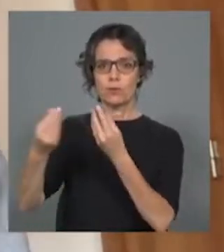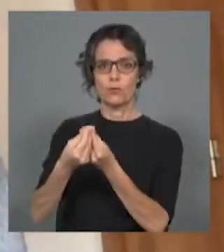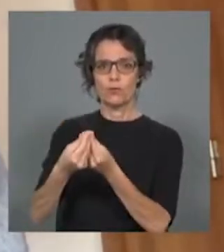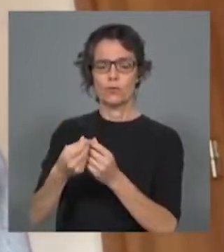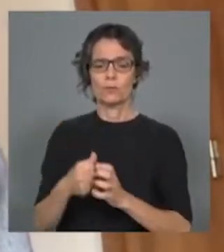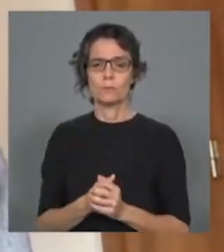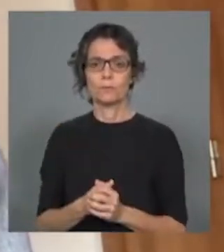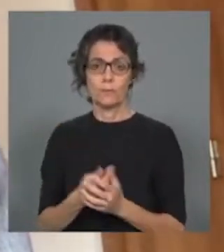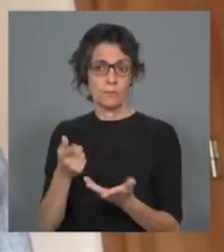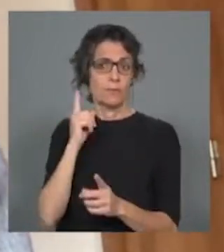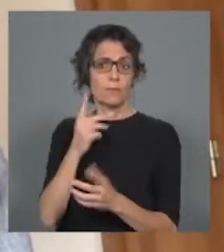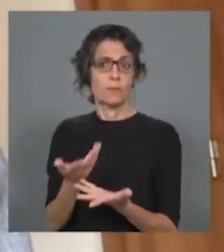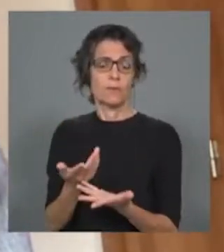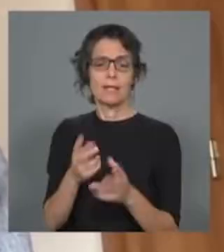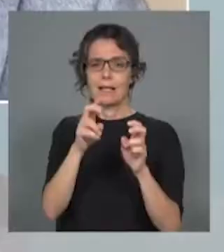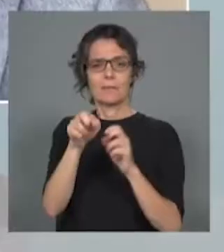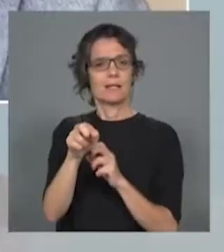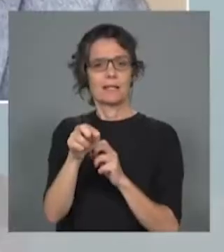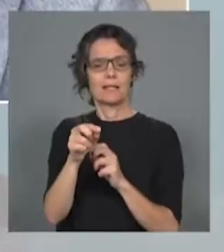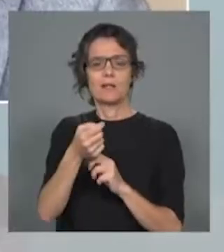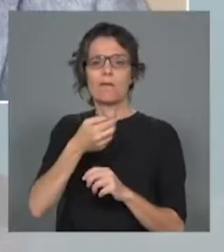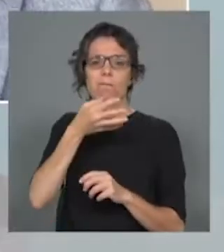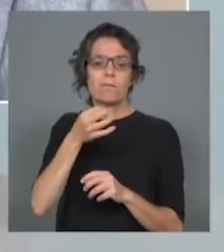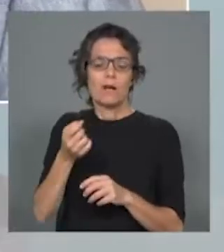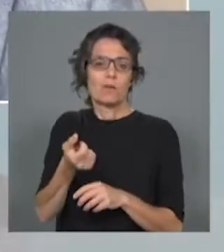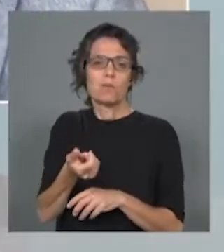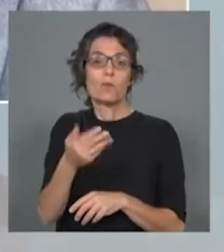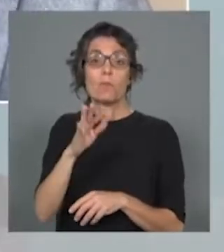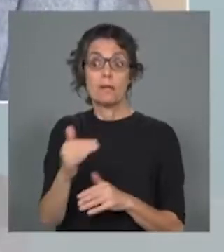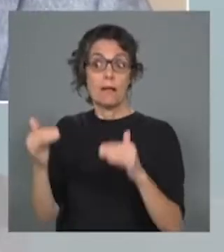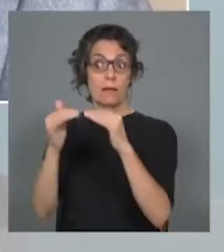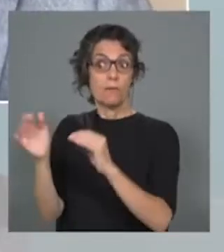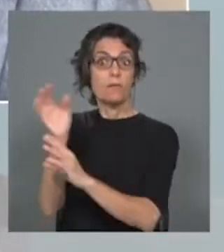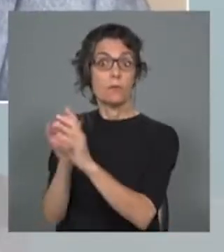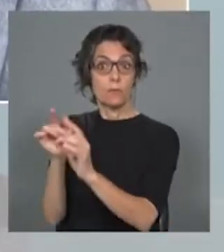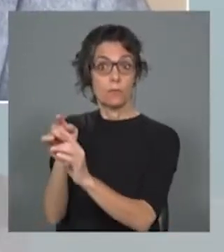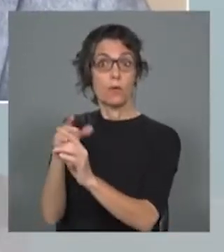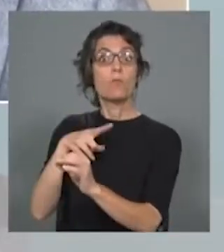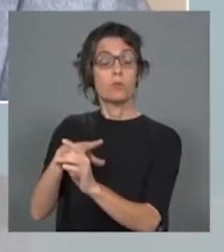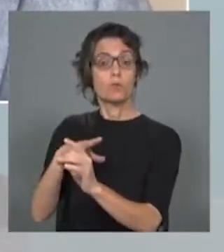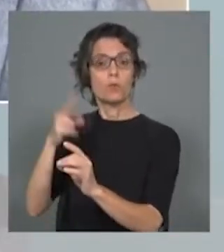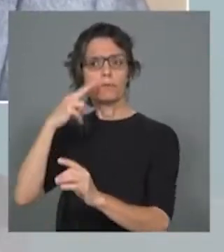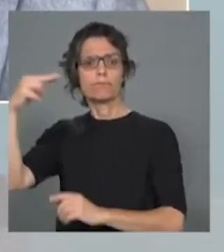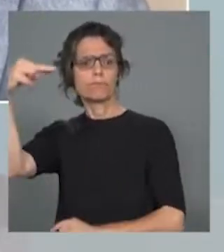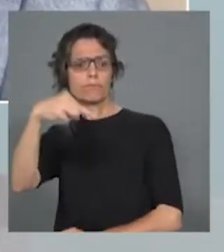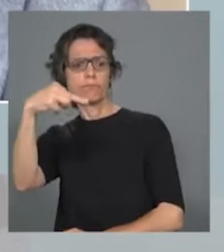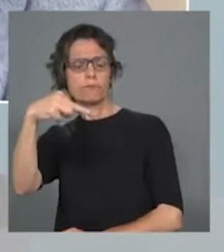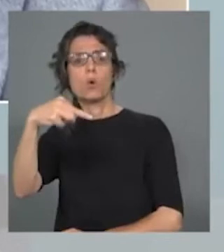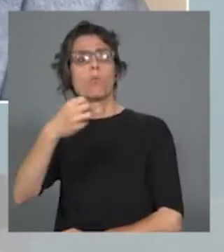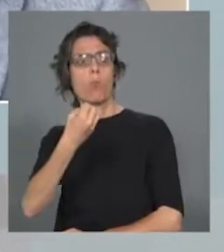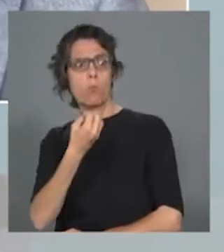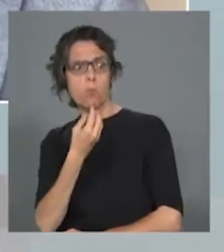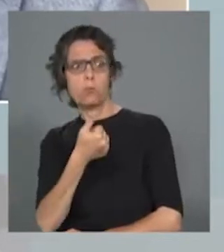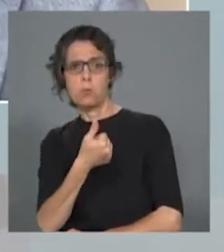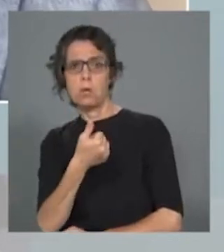muito deste tema em Portugal, mas é interessante notar como, a nível europeu, Portugal é visto como, de facto, um líder e um exemplo